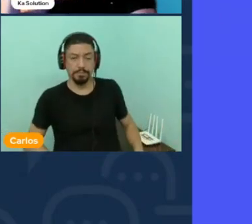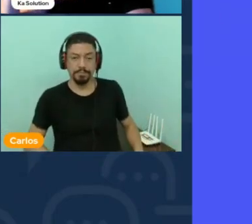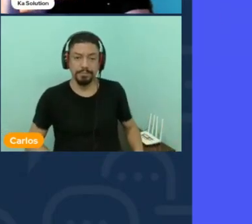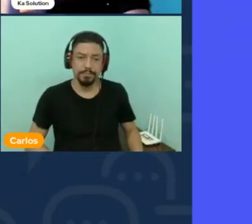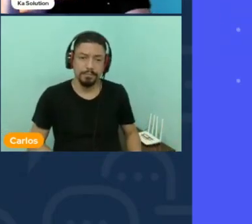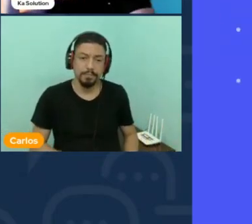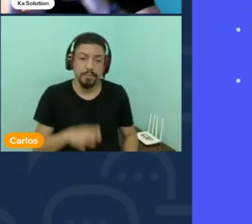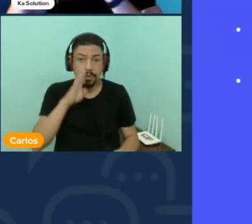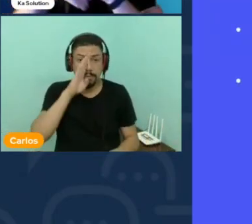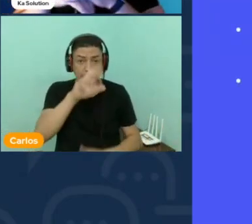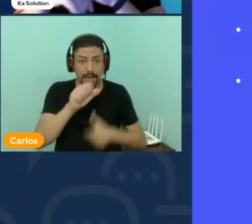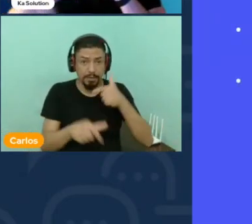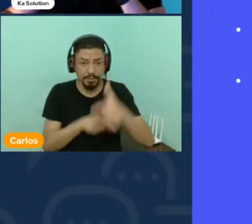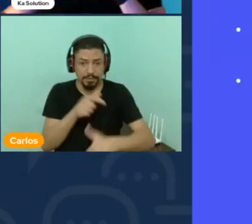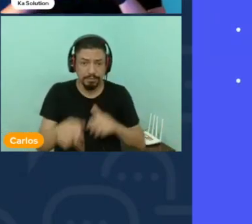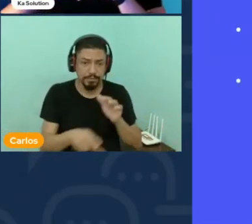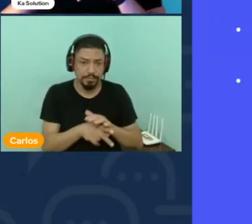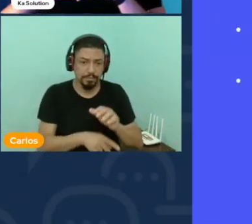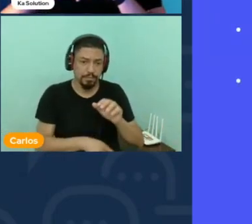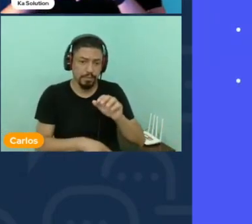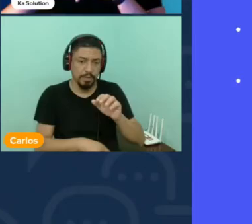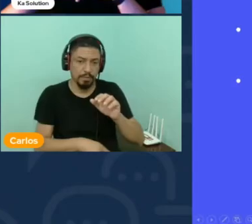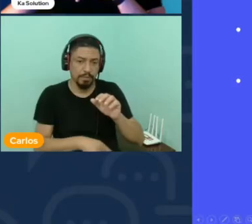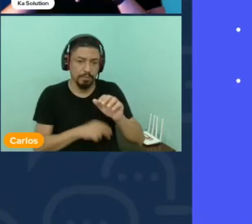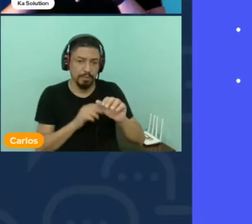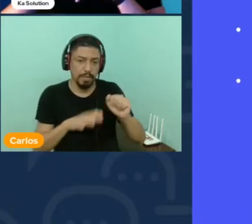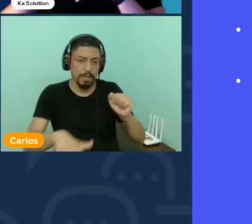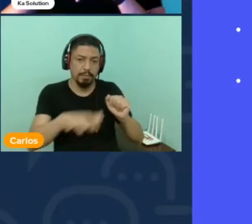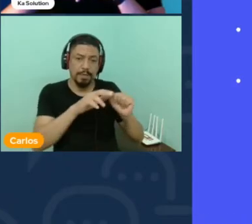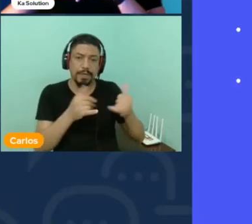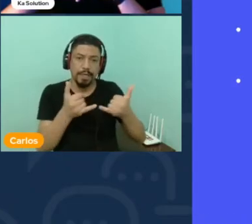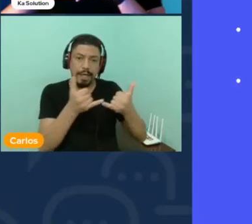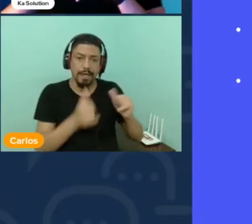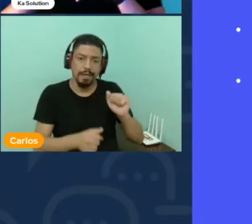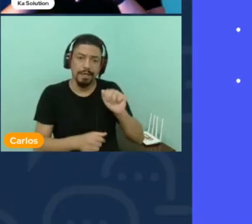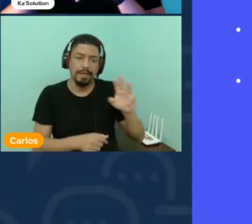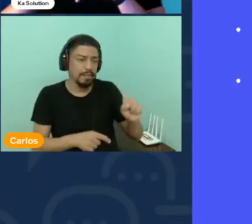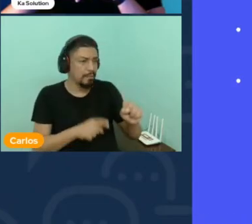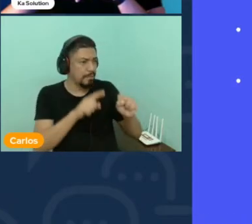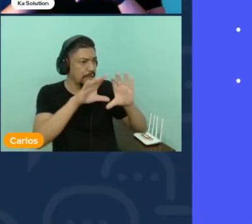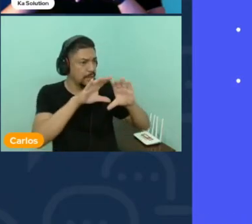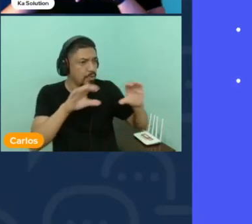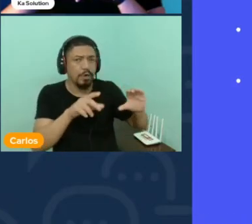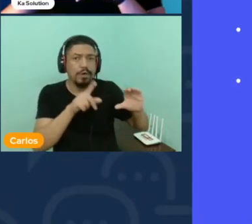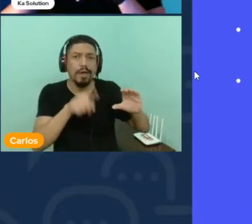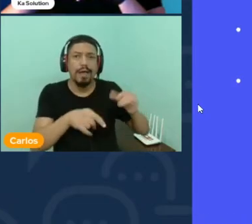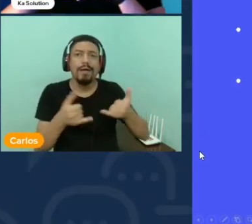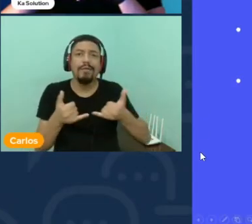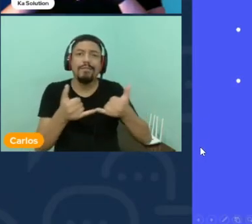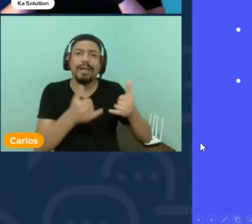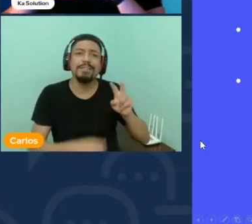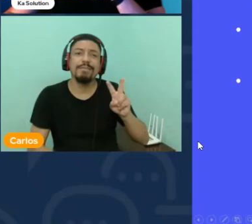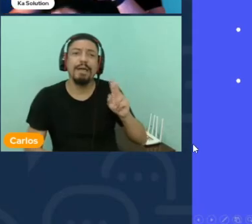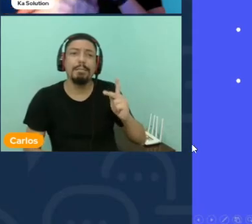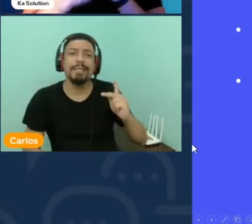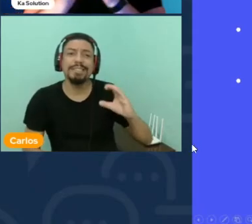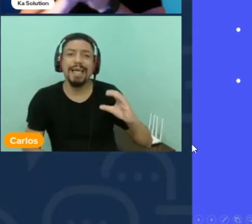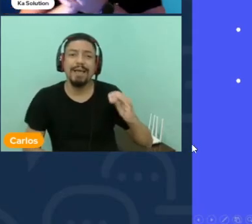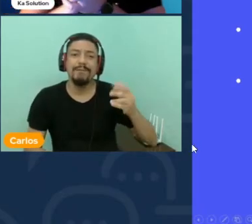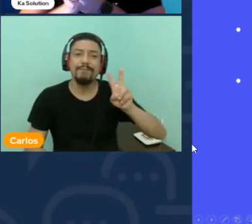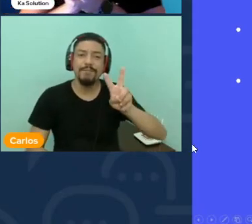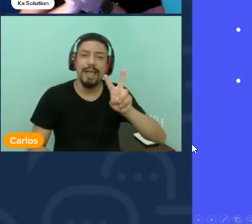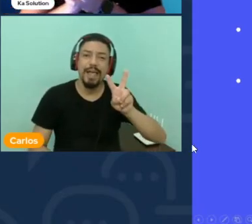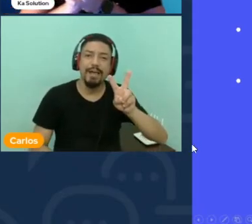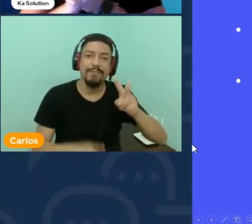dos principais serviços aí do nosso ambiente de rede na nuvem AWS é o Virtual Private Cloud, ou